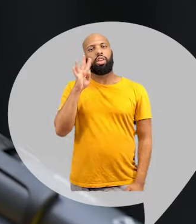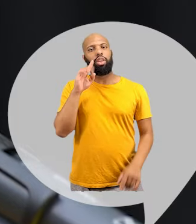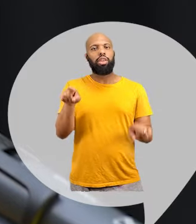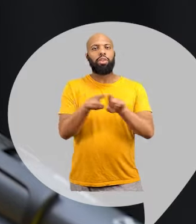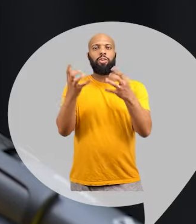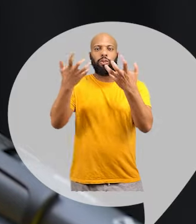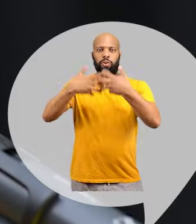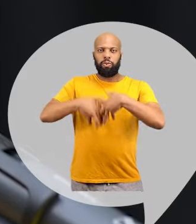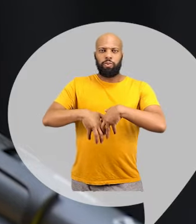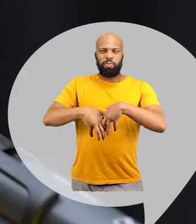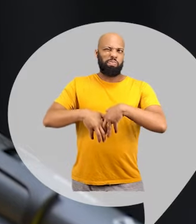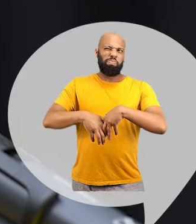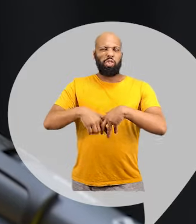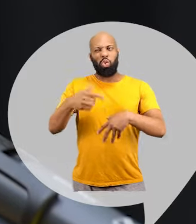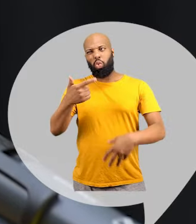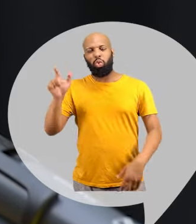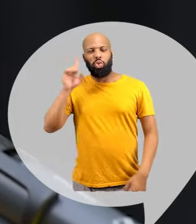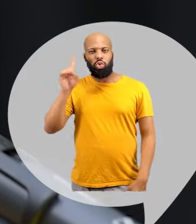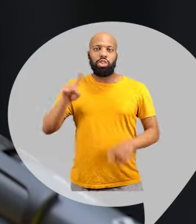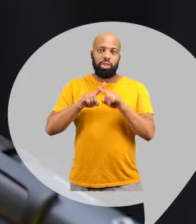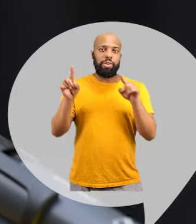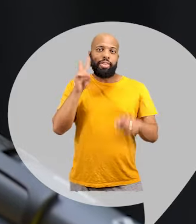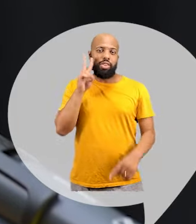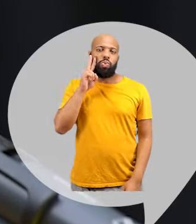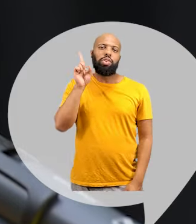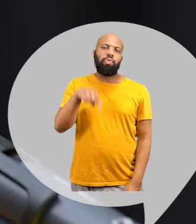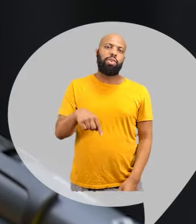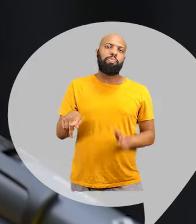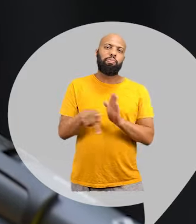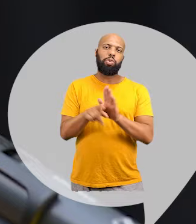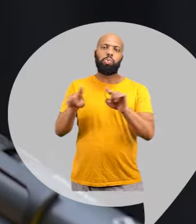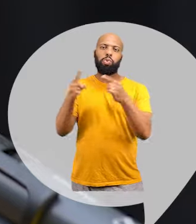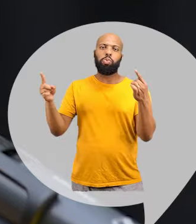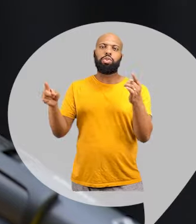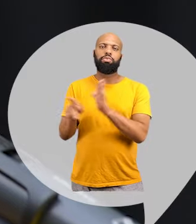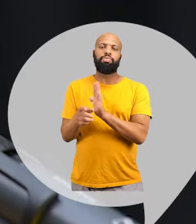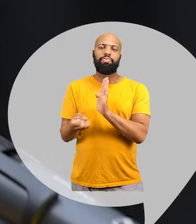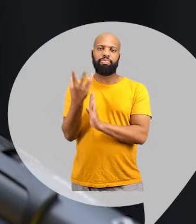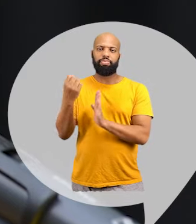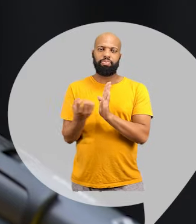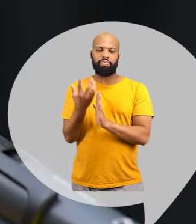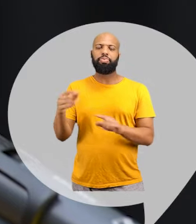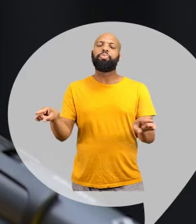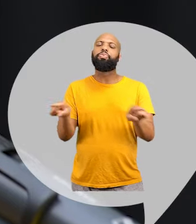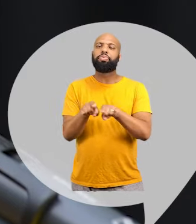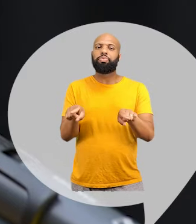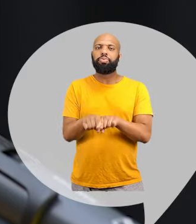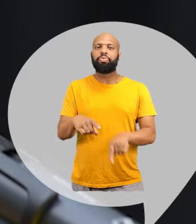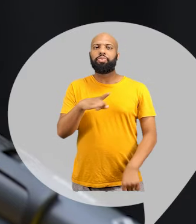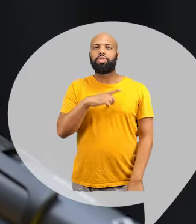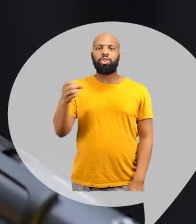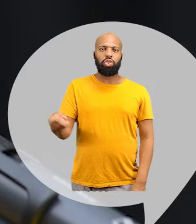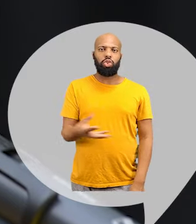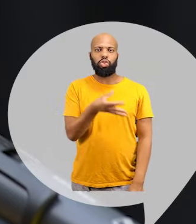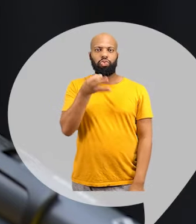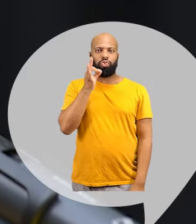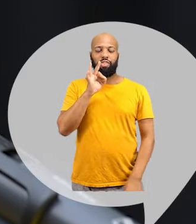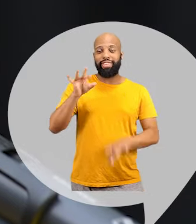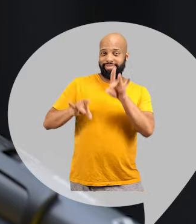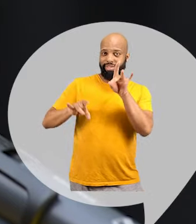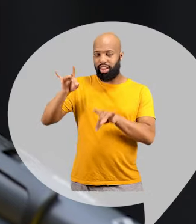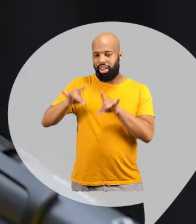funciona Acho que mais dias da semana mas a segunda-feira é o mais legal assim é tem também é o novo Café do